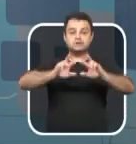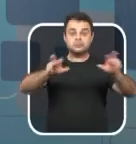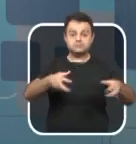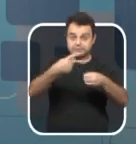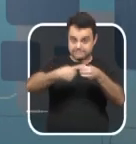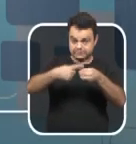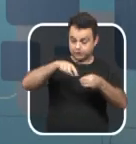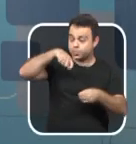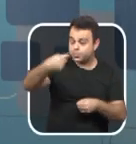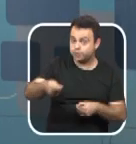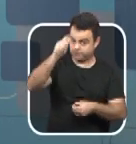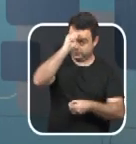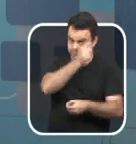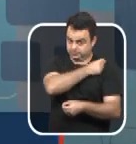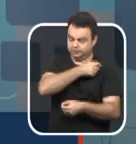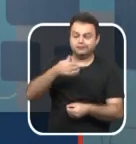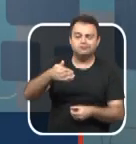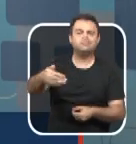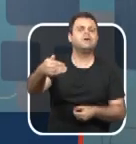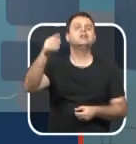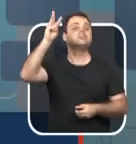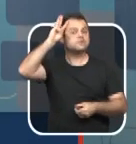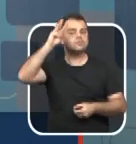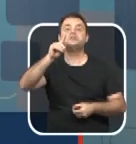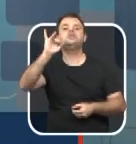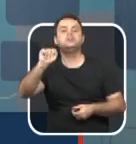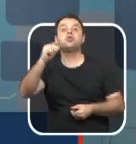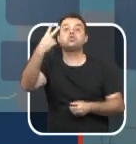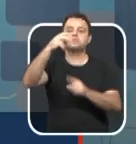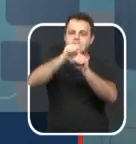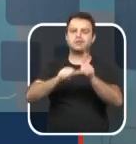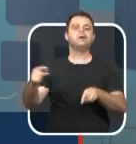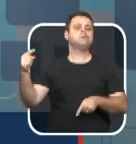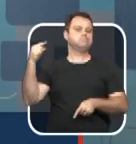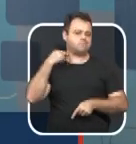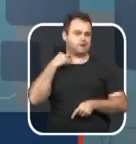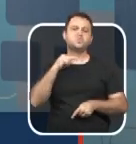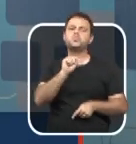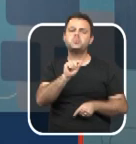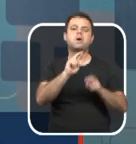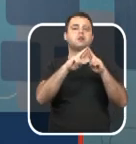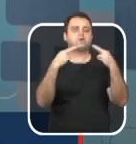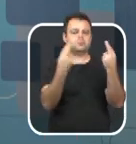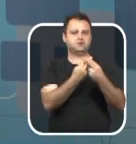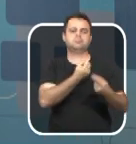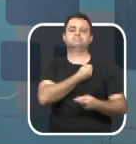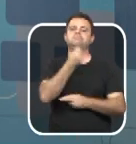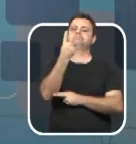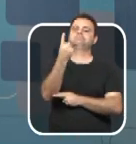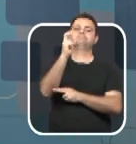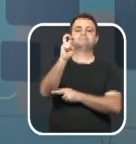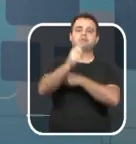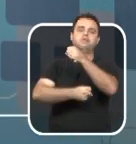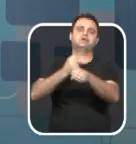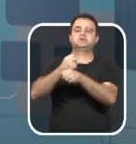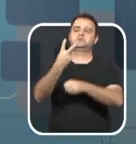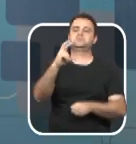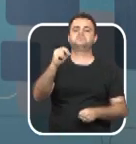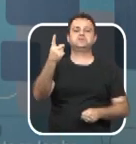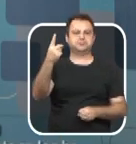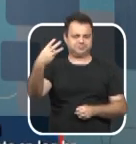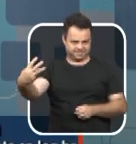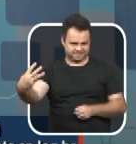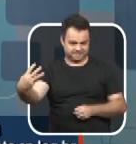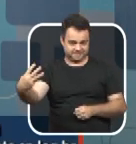a câmara de São José do Rio Preto realiza na próxima terça-feira 2 de Maio a décima quinta sessão ordinária de 2023